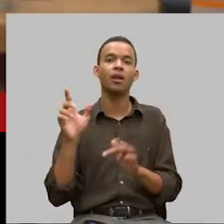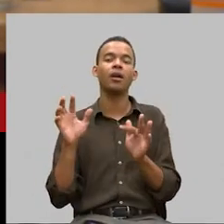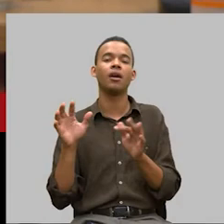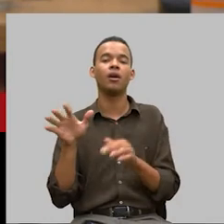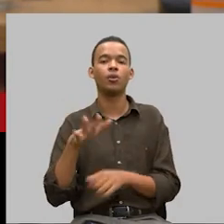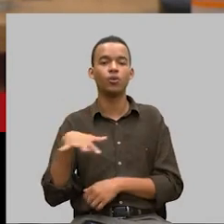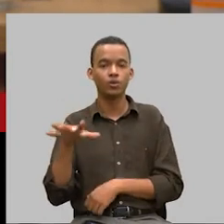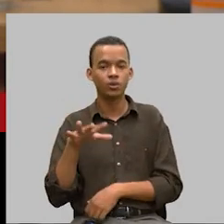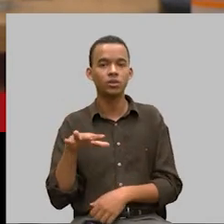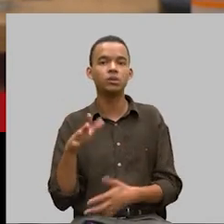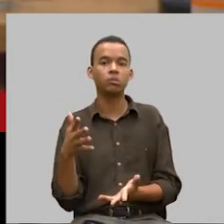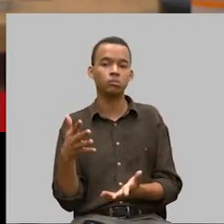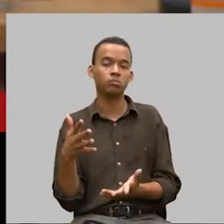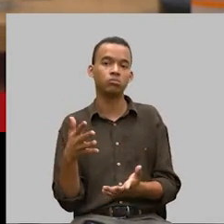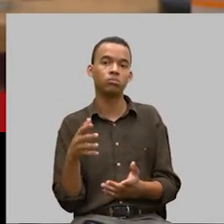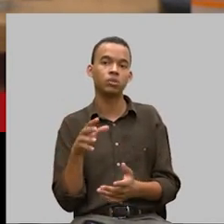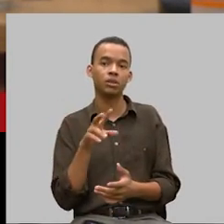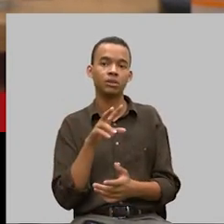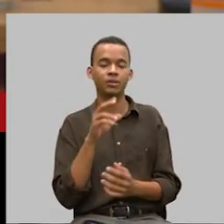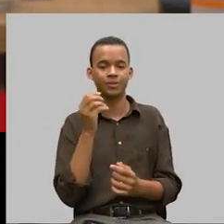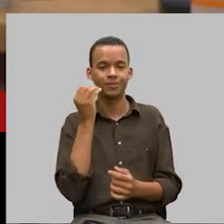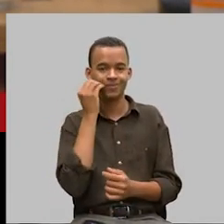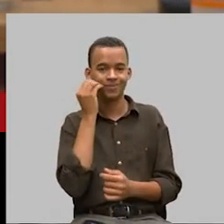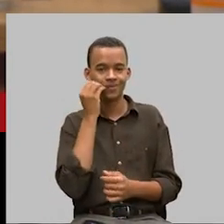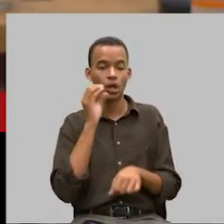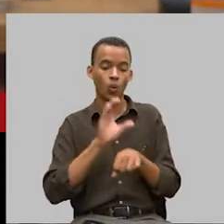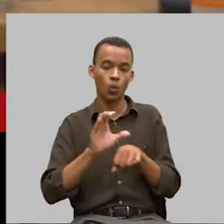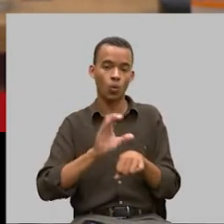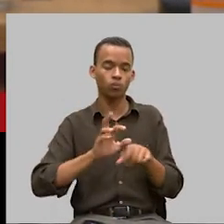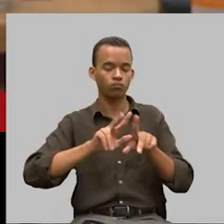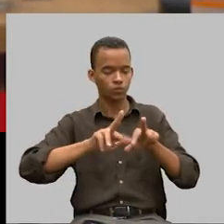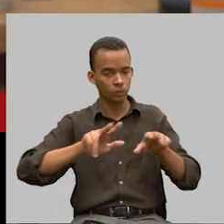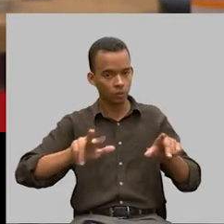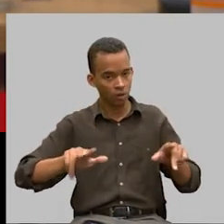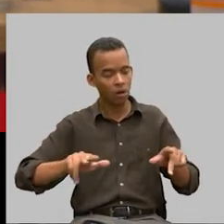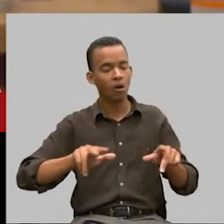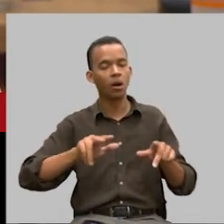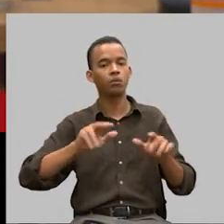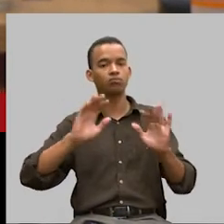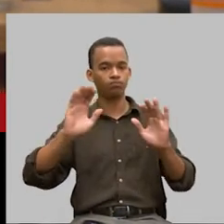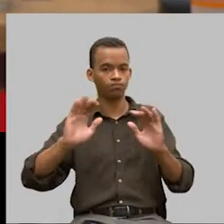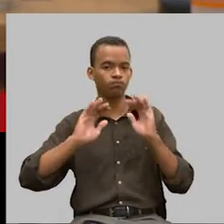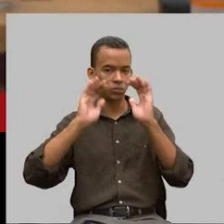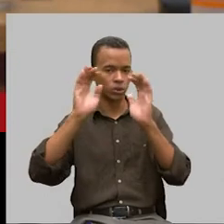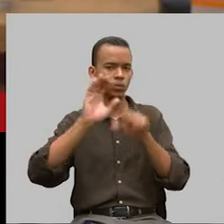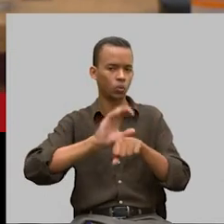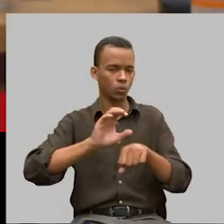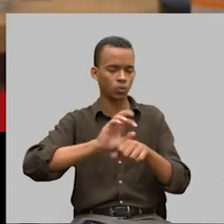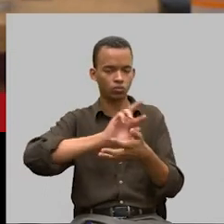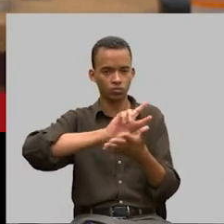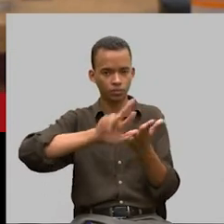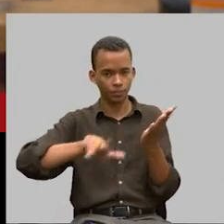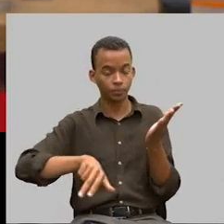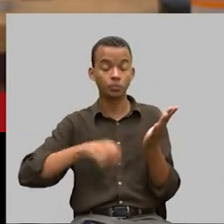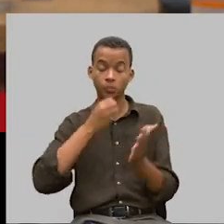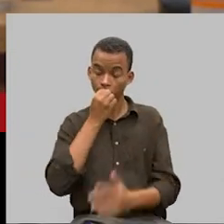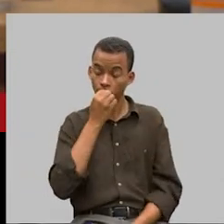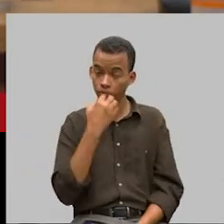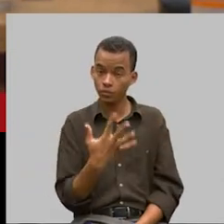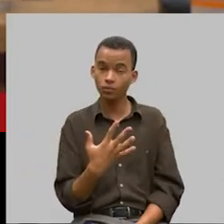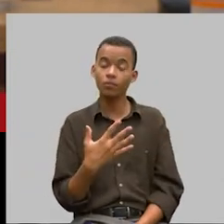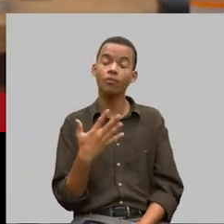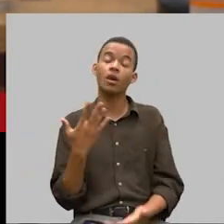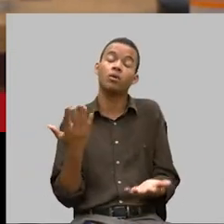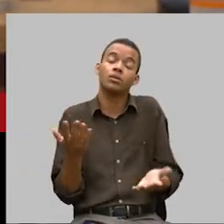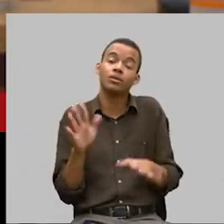aí estão pensando em vários cursos superiores muito bom e muito ousado quem sabe ter estudantes